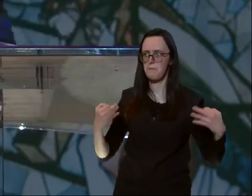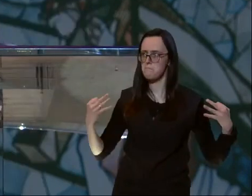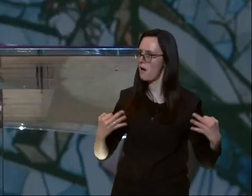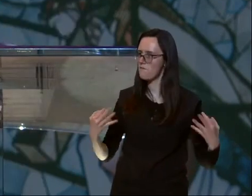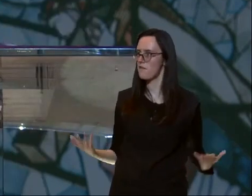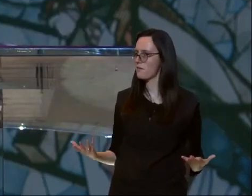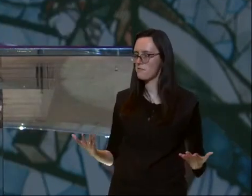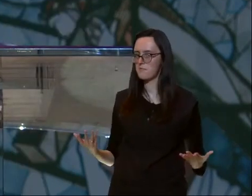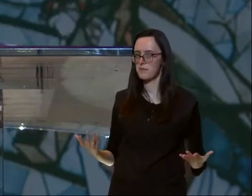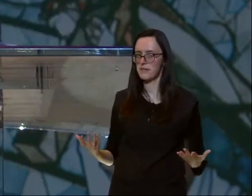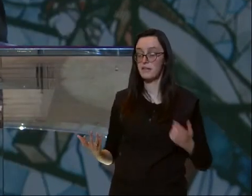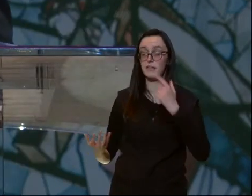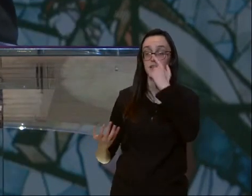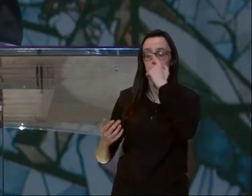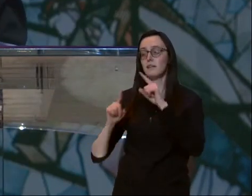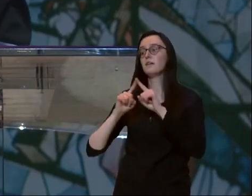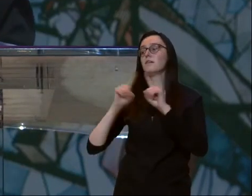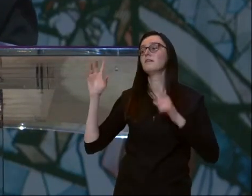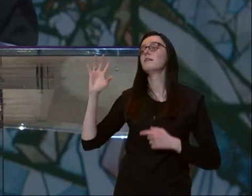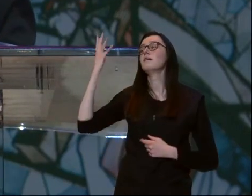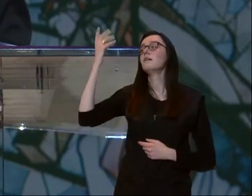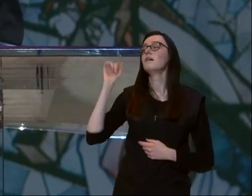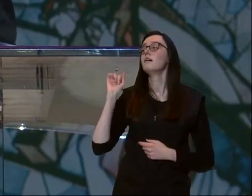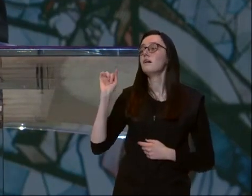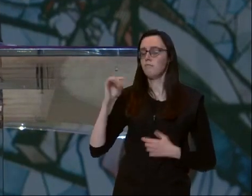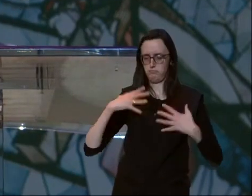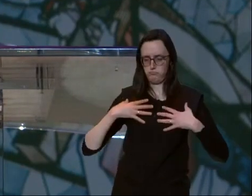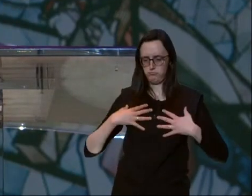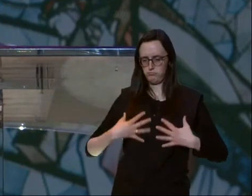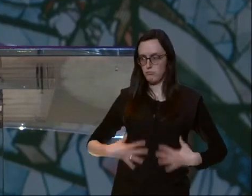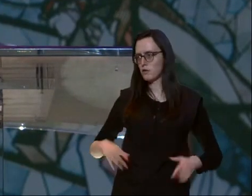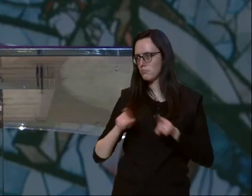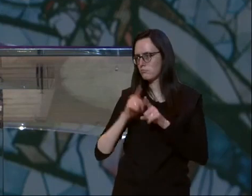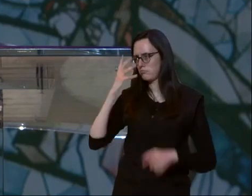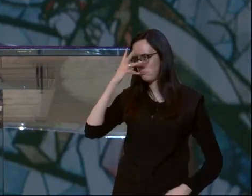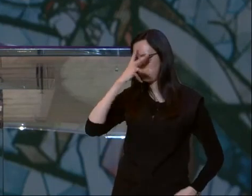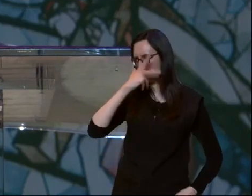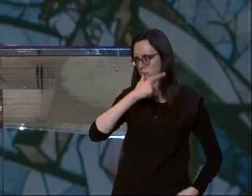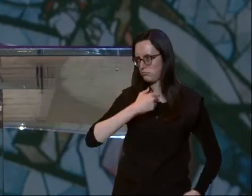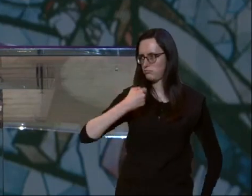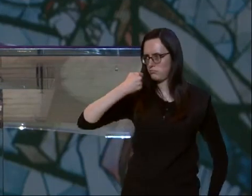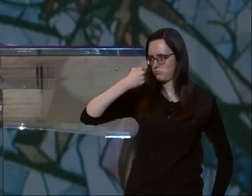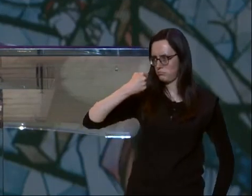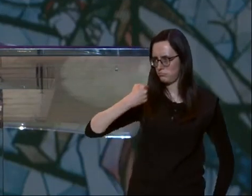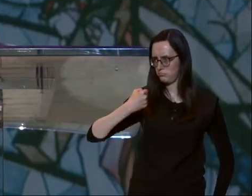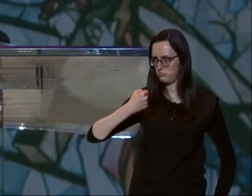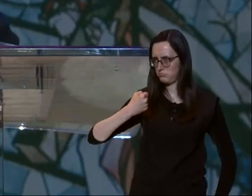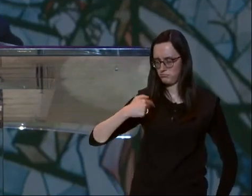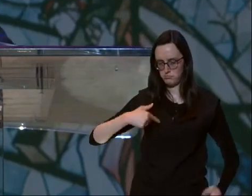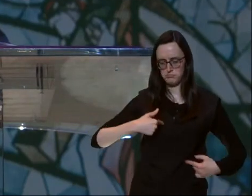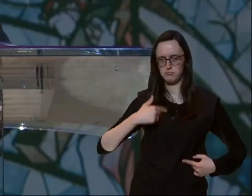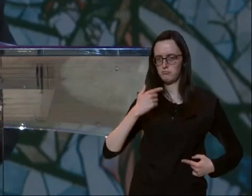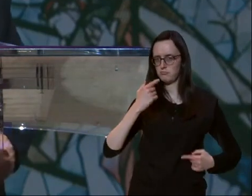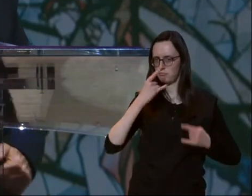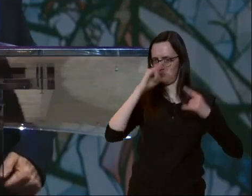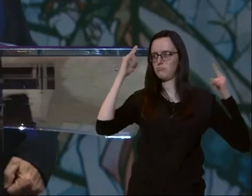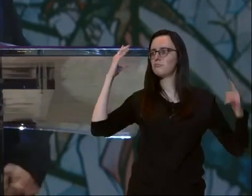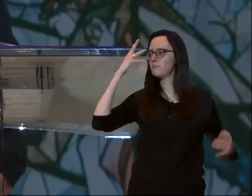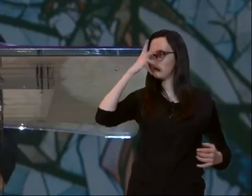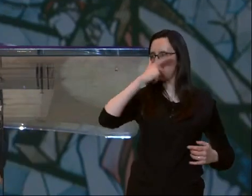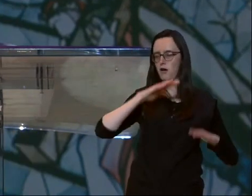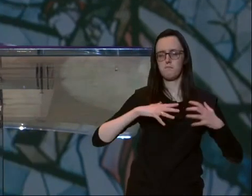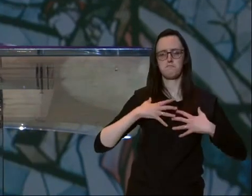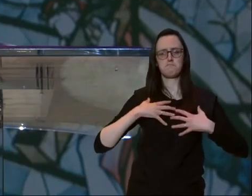envergava sobre si um lindo uniforme, um uniforme reluzente, talvez com